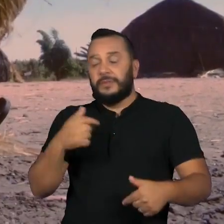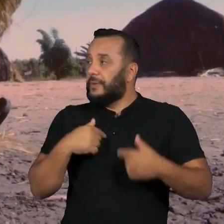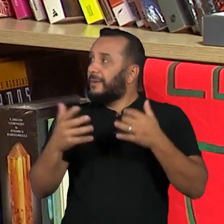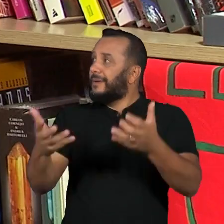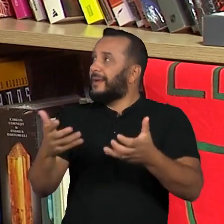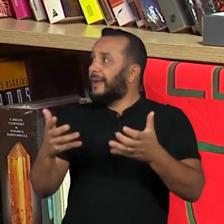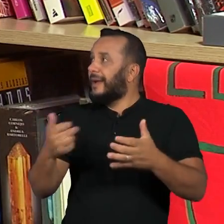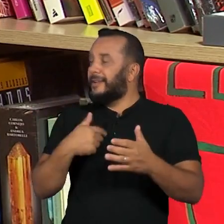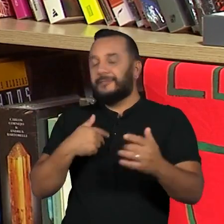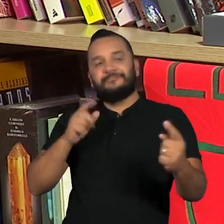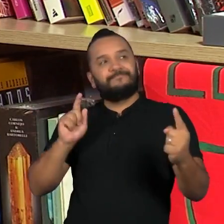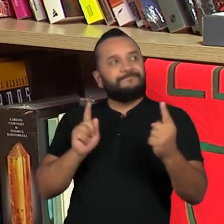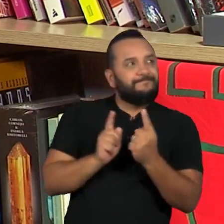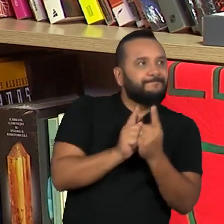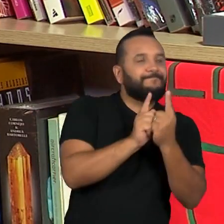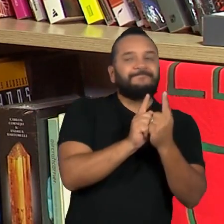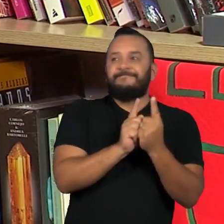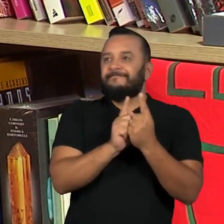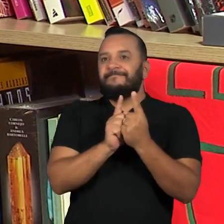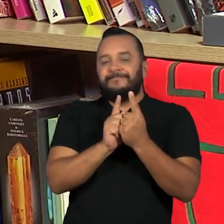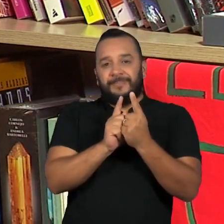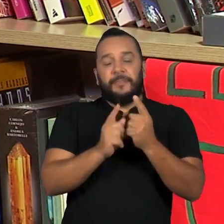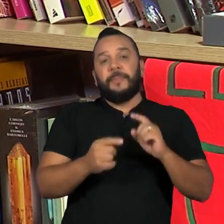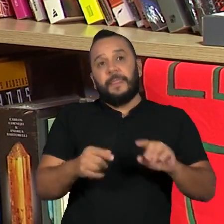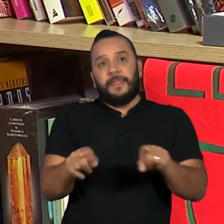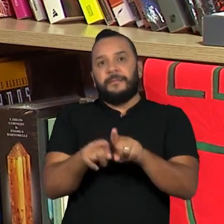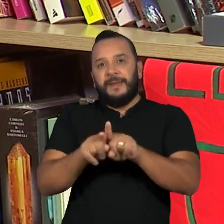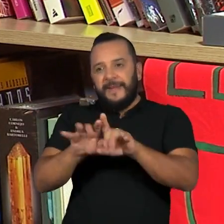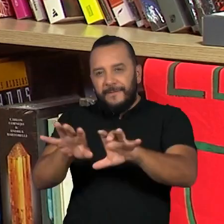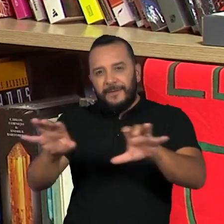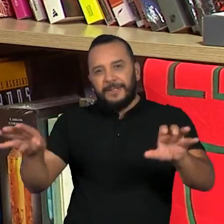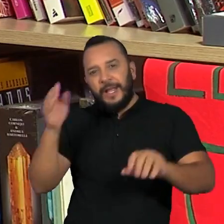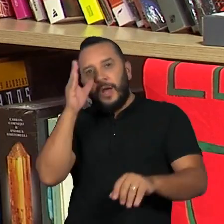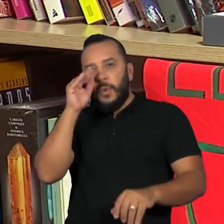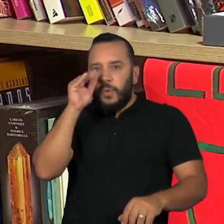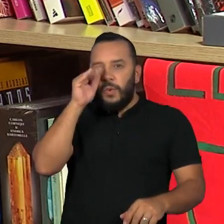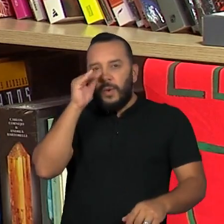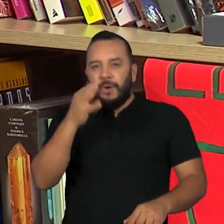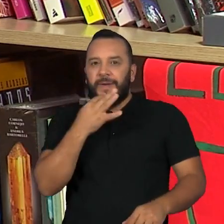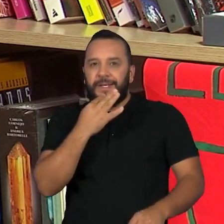de aproximar, de suscitar curiosidade,